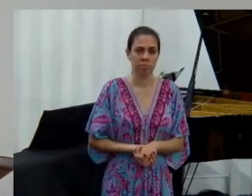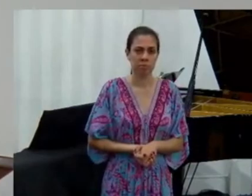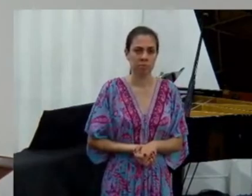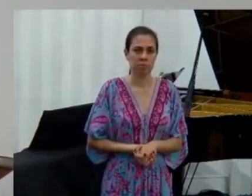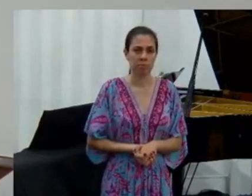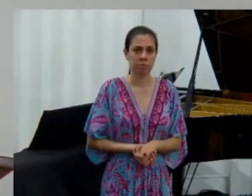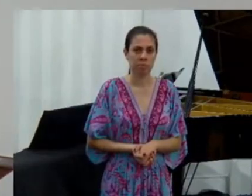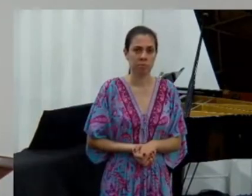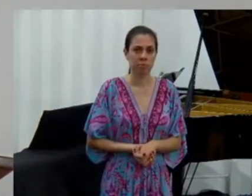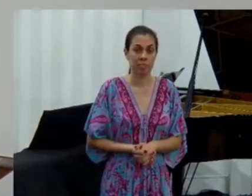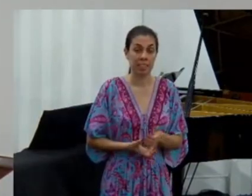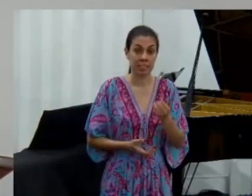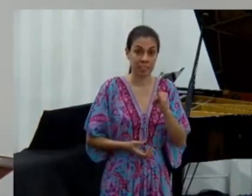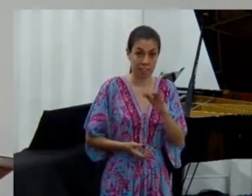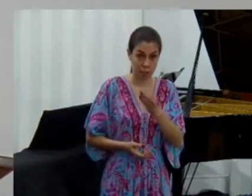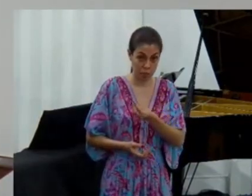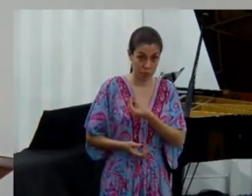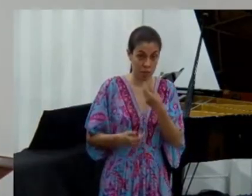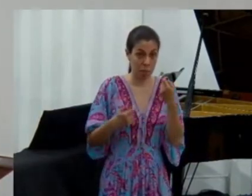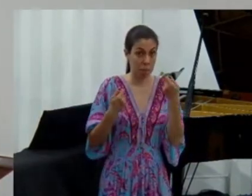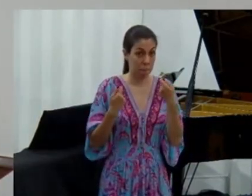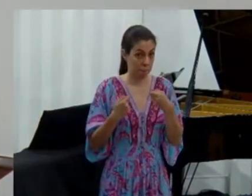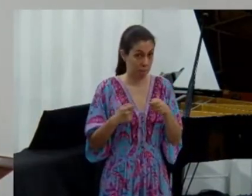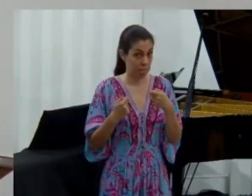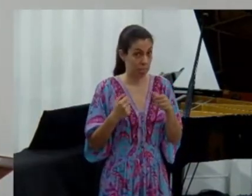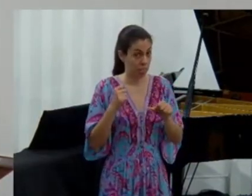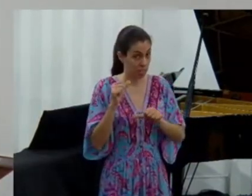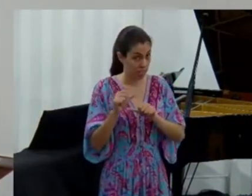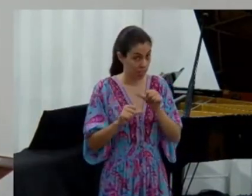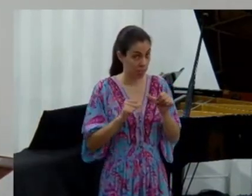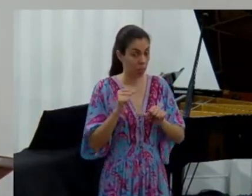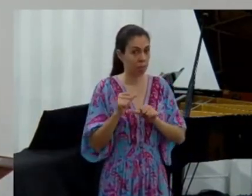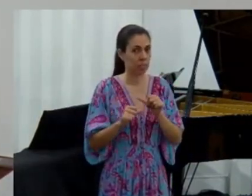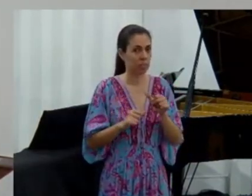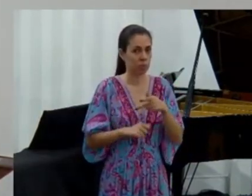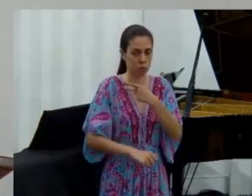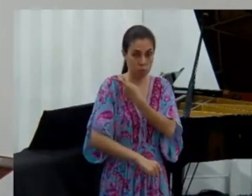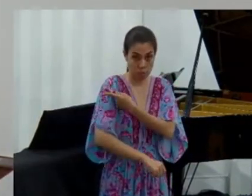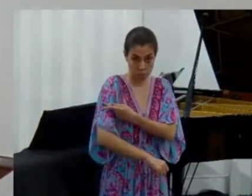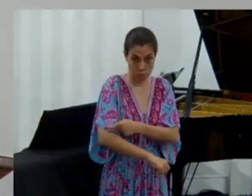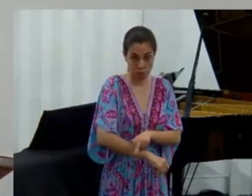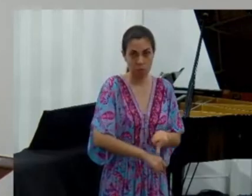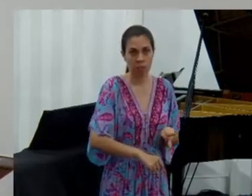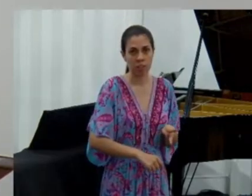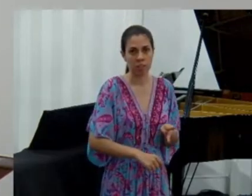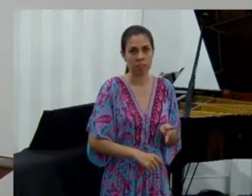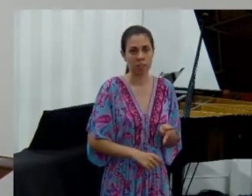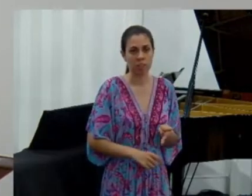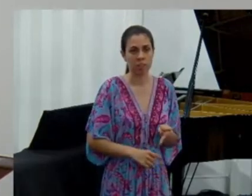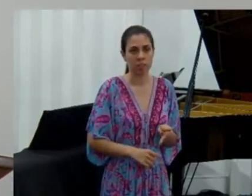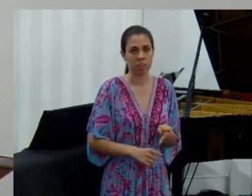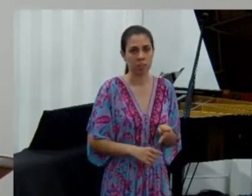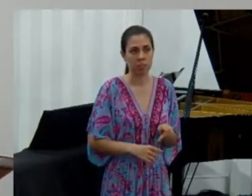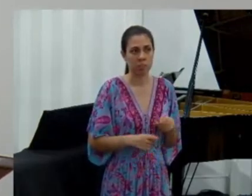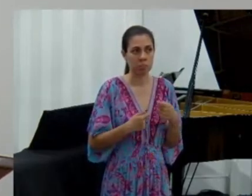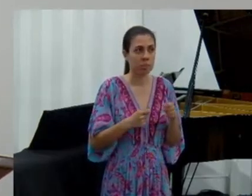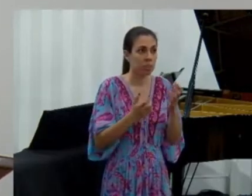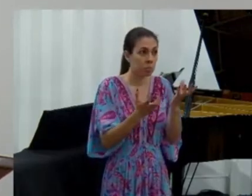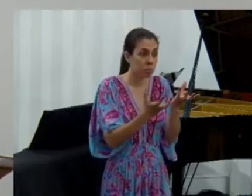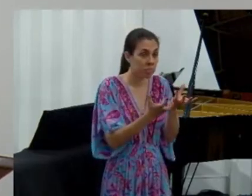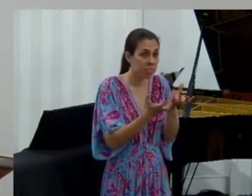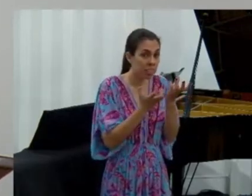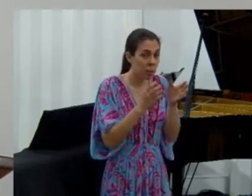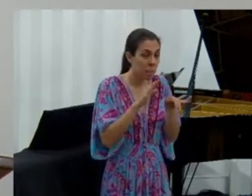nossa vida precisa de mudanças, se nossa vida precisa de transformação, de purificação, nos aproximemos de